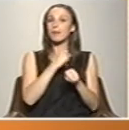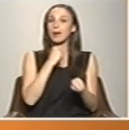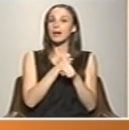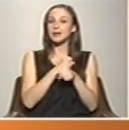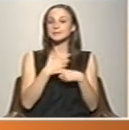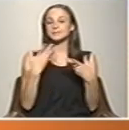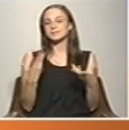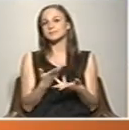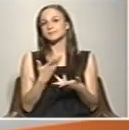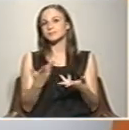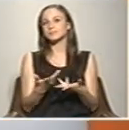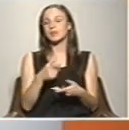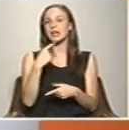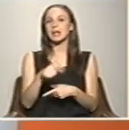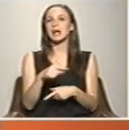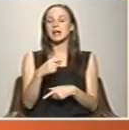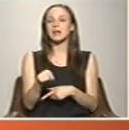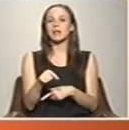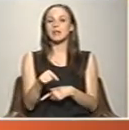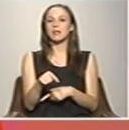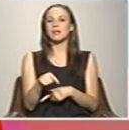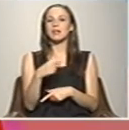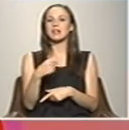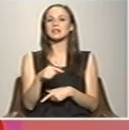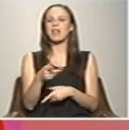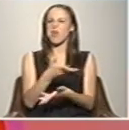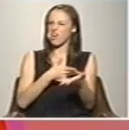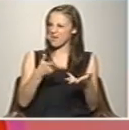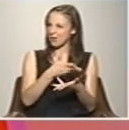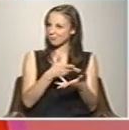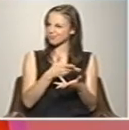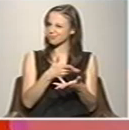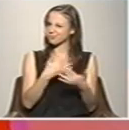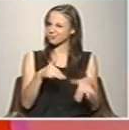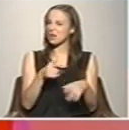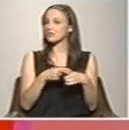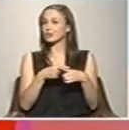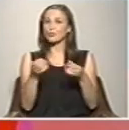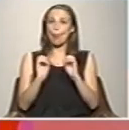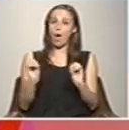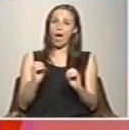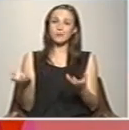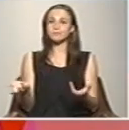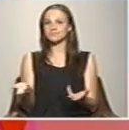ter relacionamentos difíceis, antigos, podem não estar interessados e, portanto, há ali